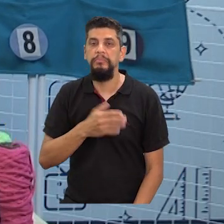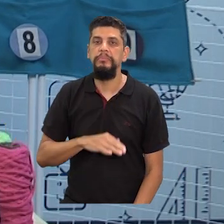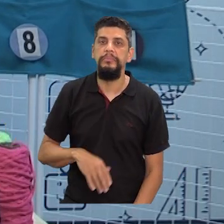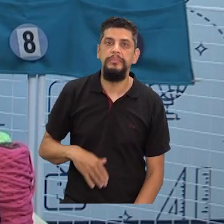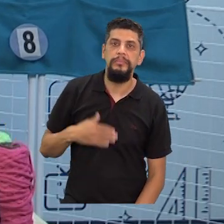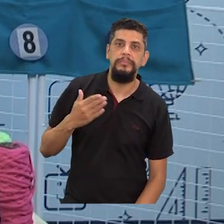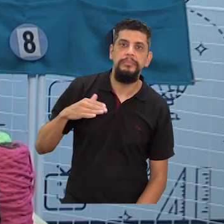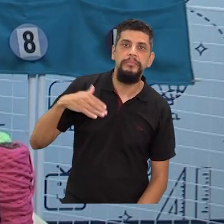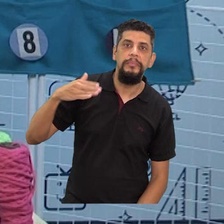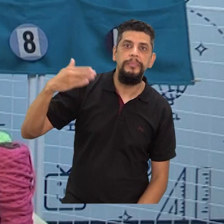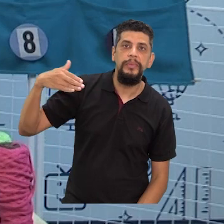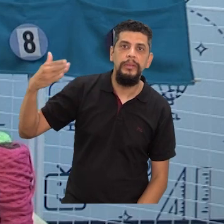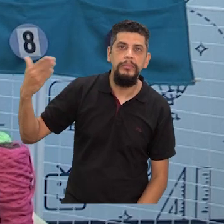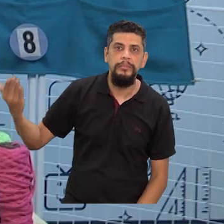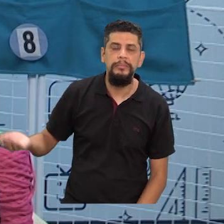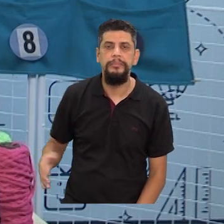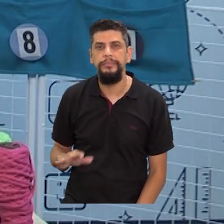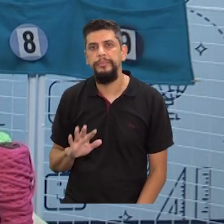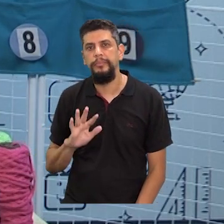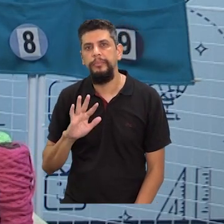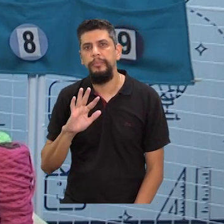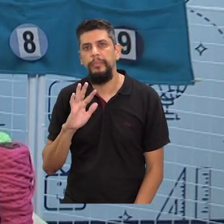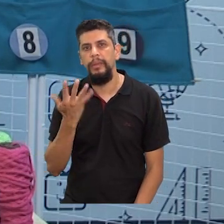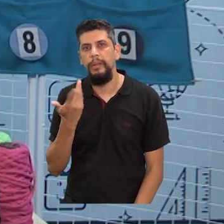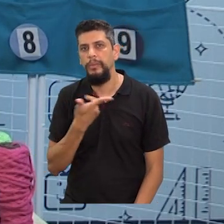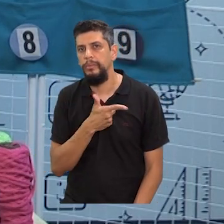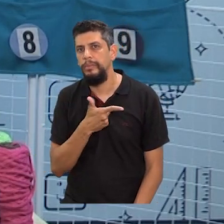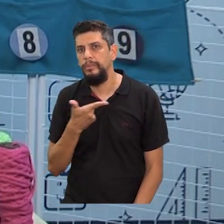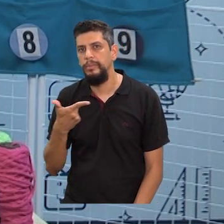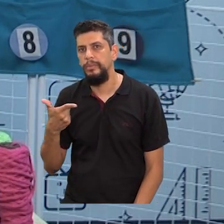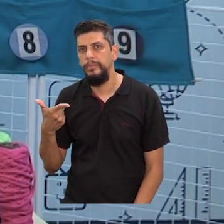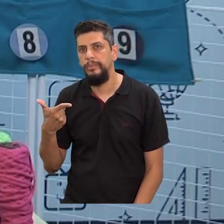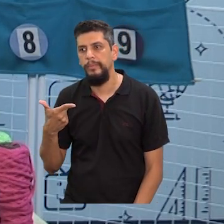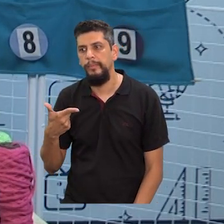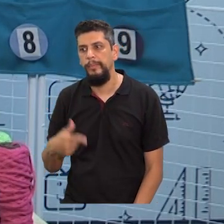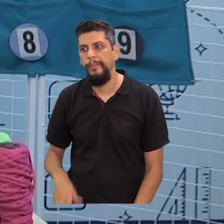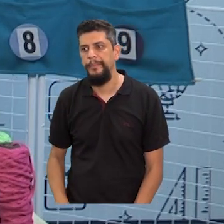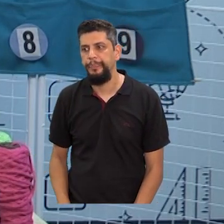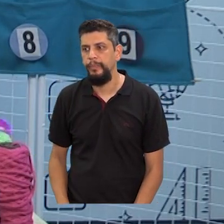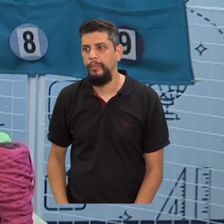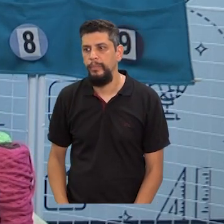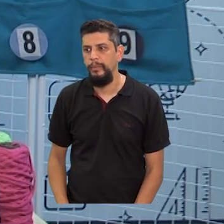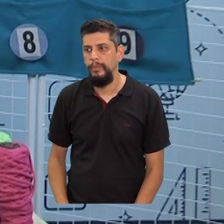foi. Aracne então não tinha mais